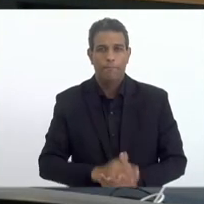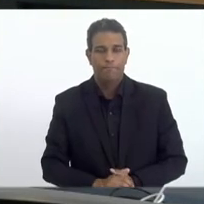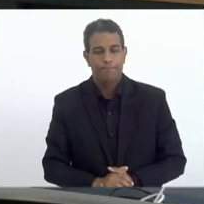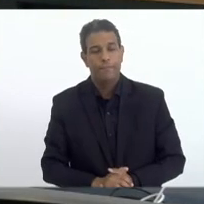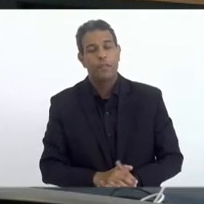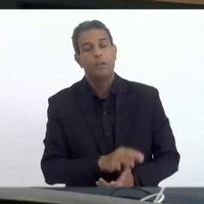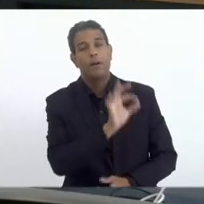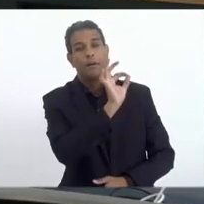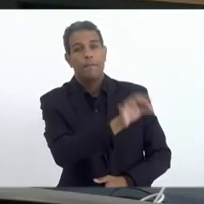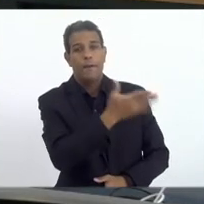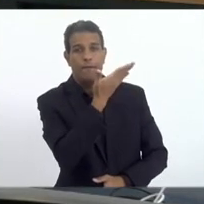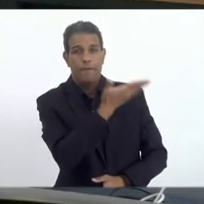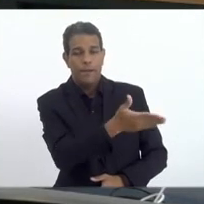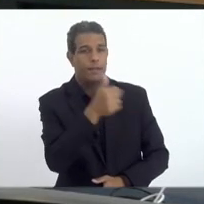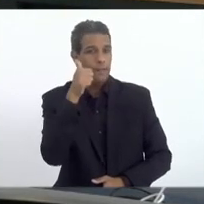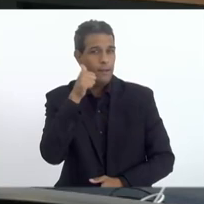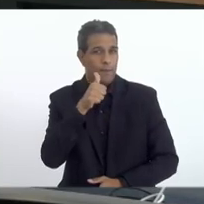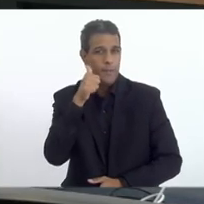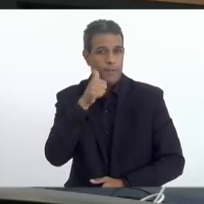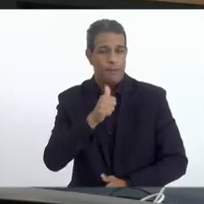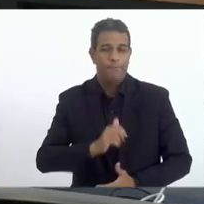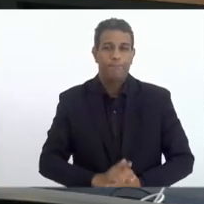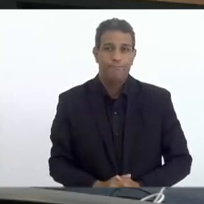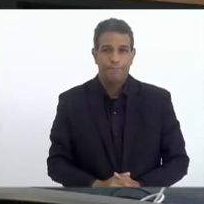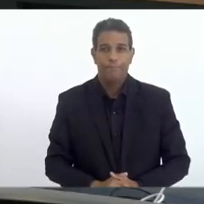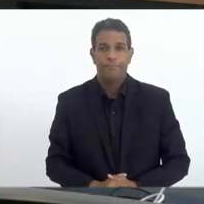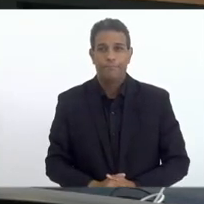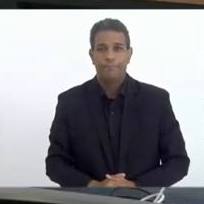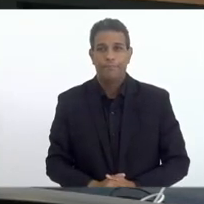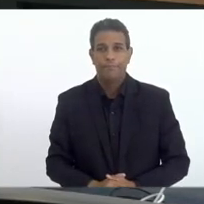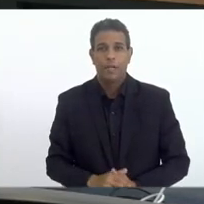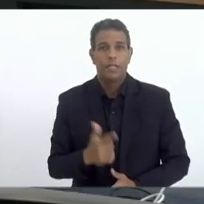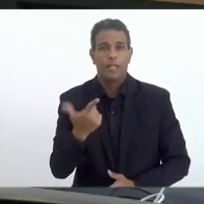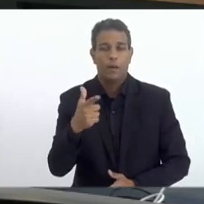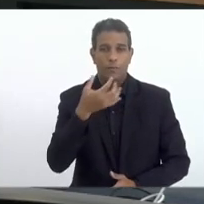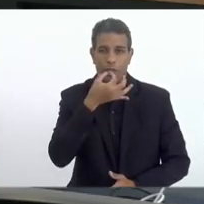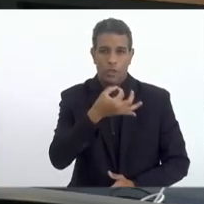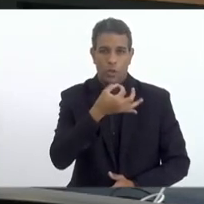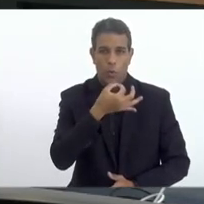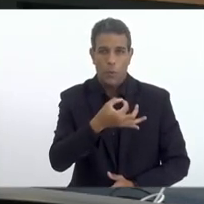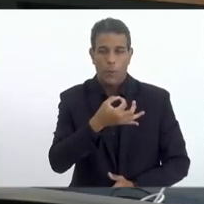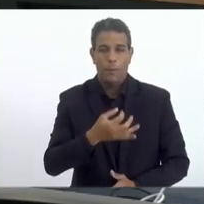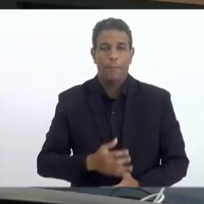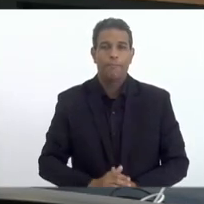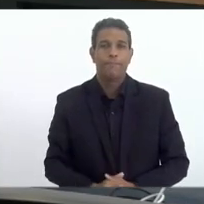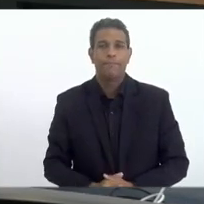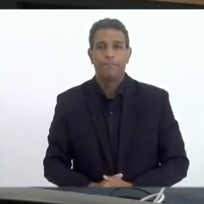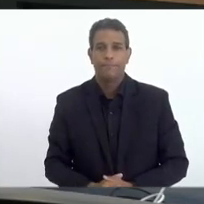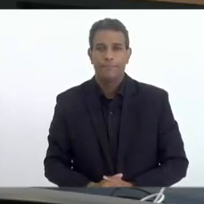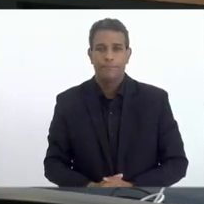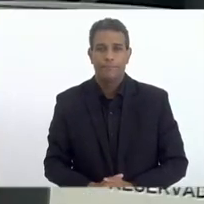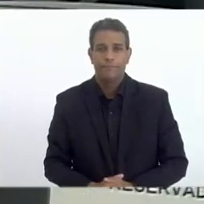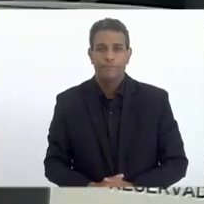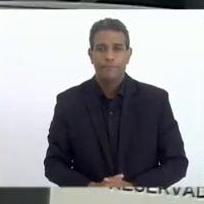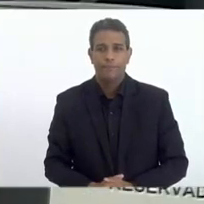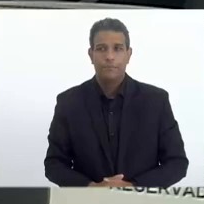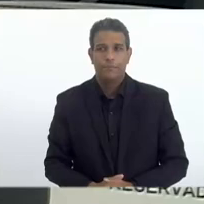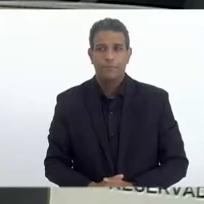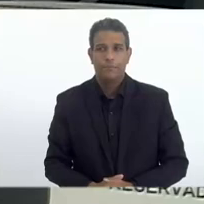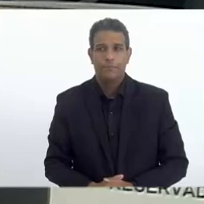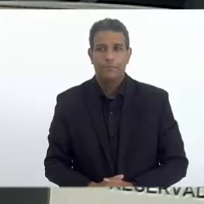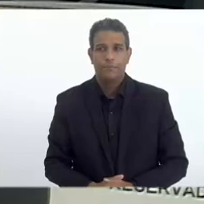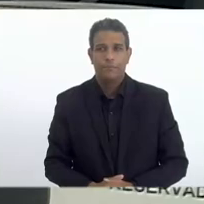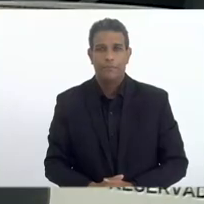Perfeitamente. Lógico. E outro ponto é que o texto do projeto de lei 4348 está